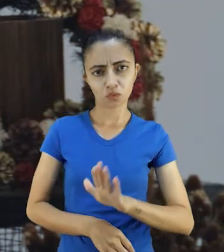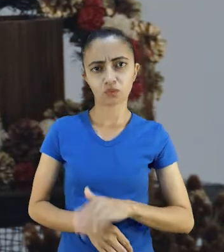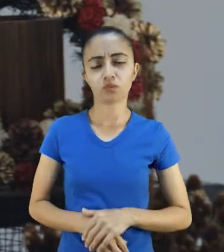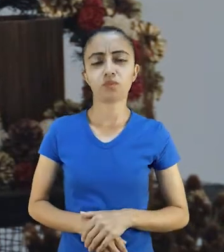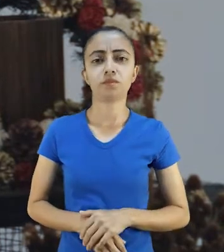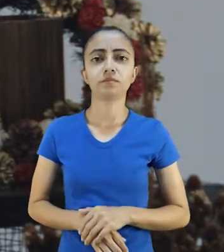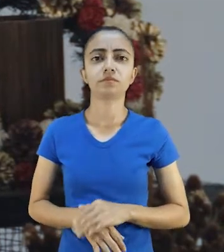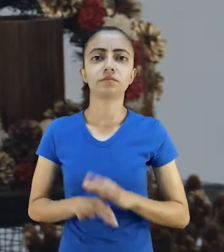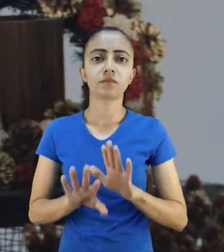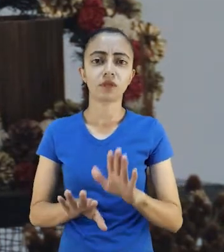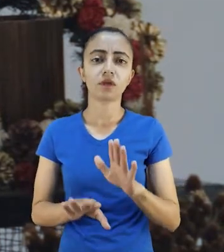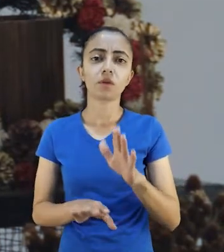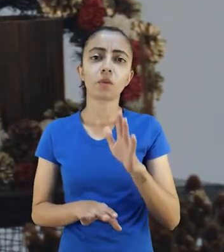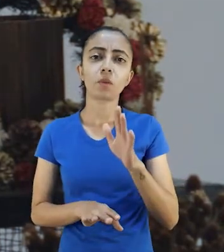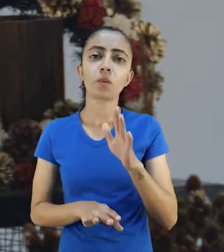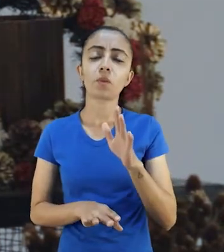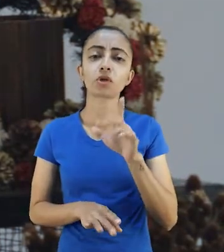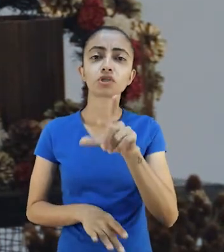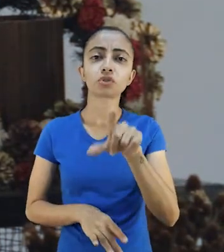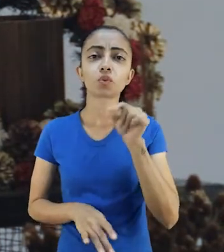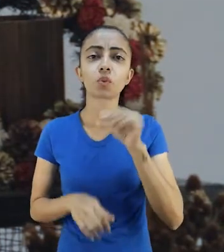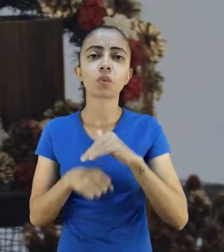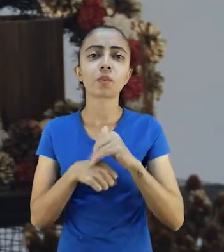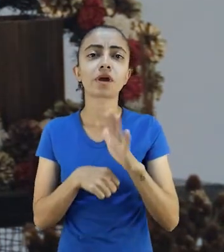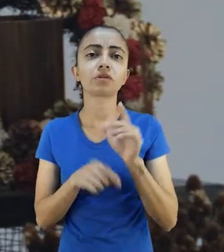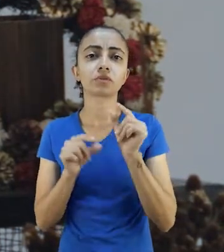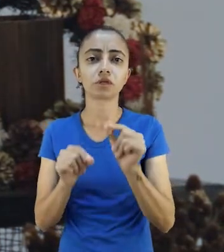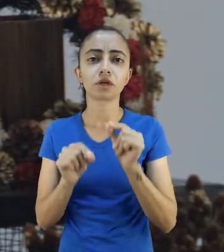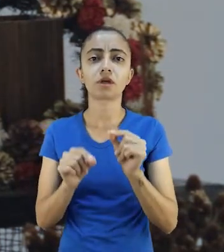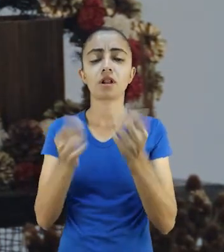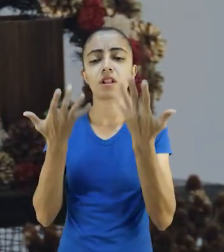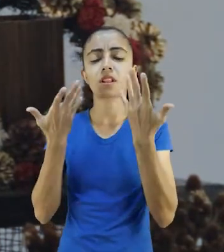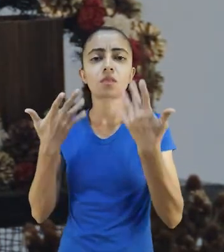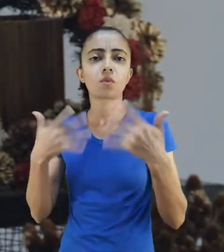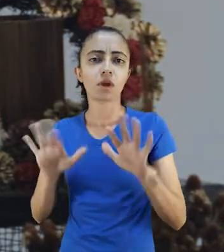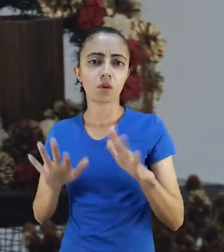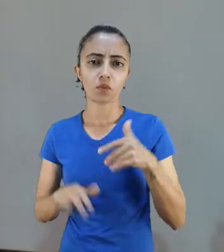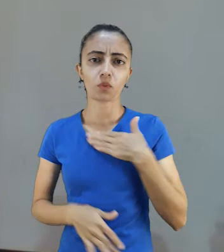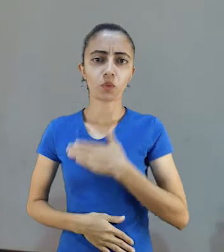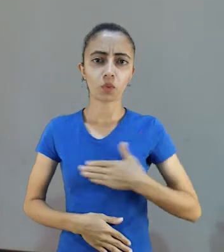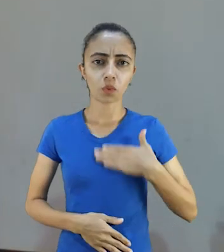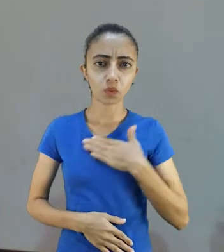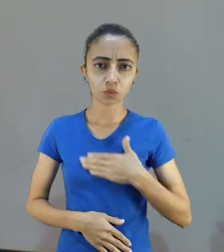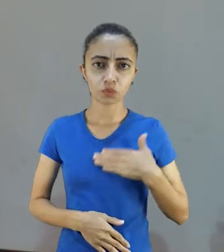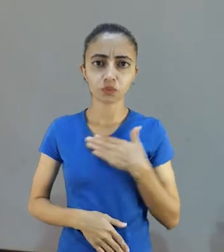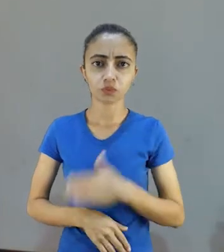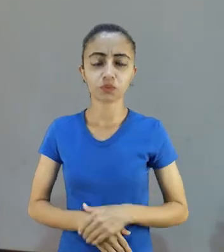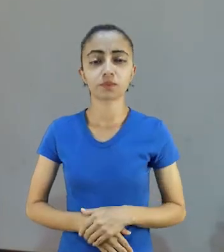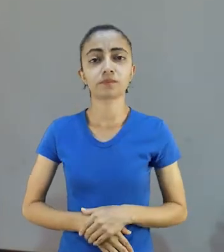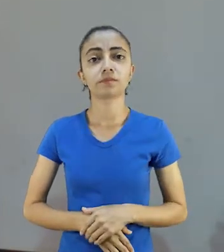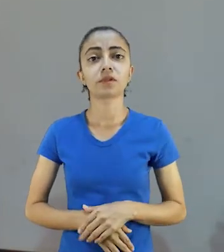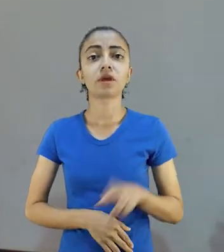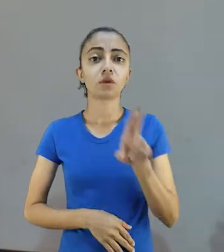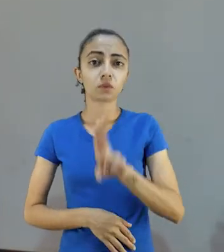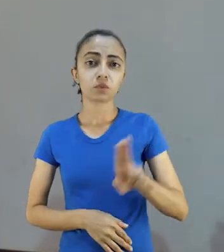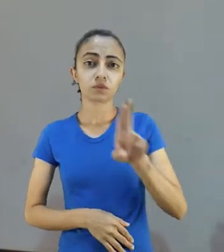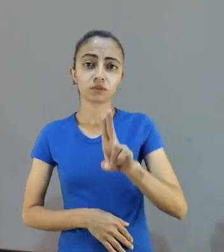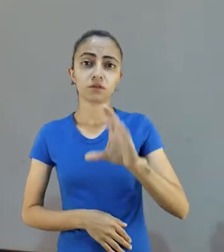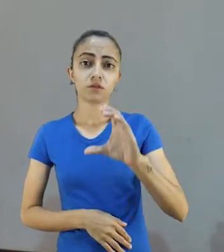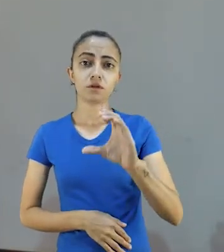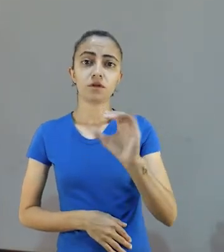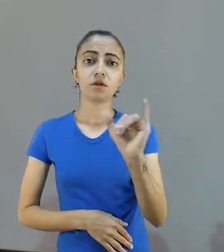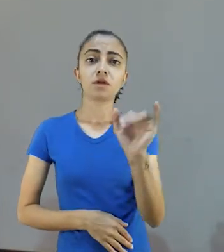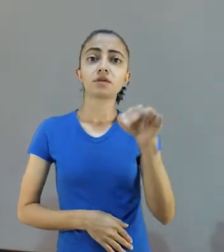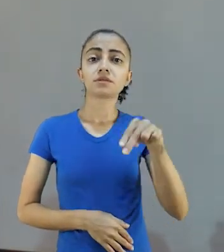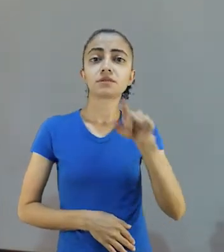né? O laço eu gosto de fazer com a palha da costa, uma coisa bem natural. A gente usa muito cinzal, eu gosto mais de trabalhar